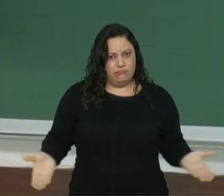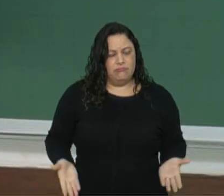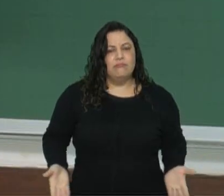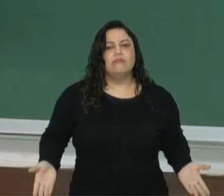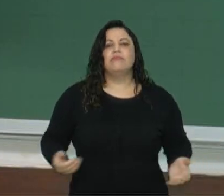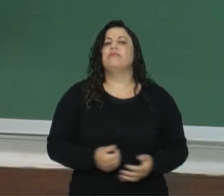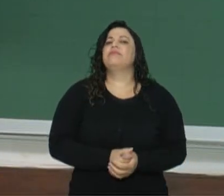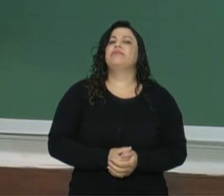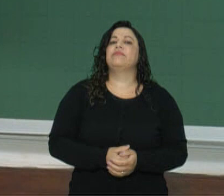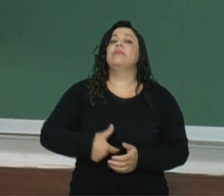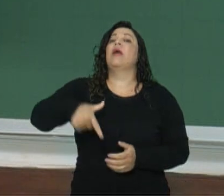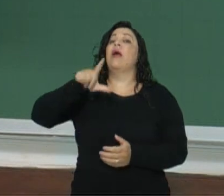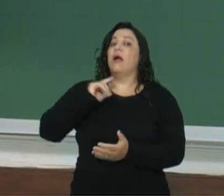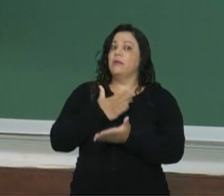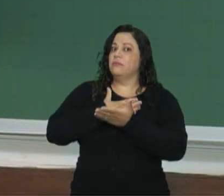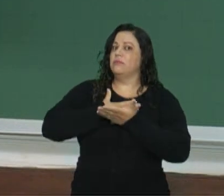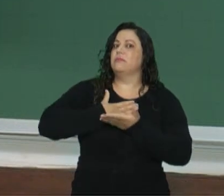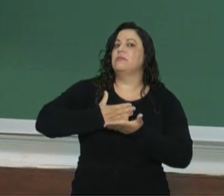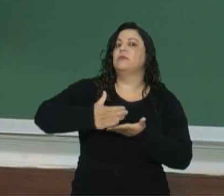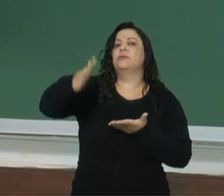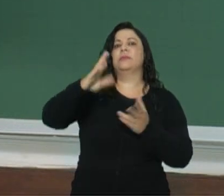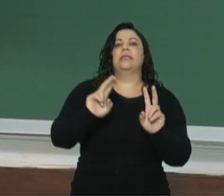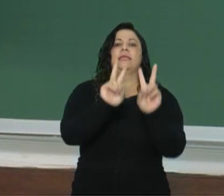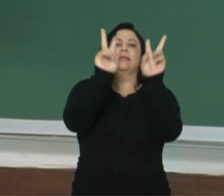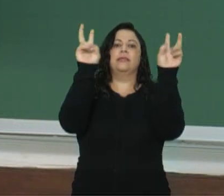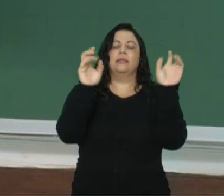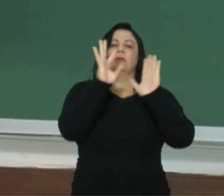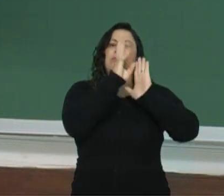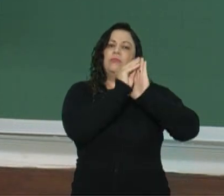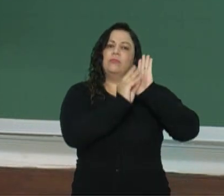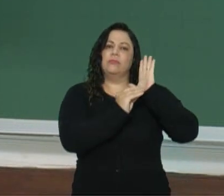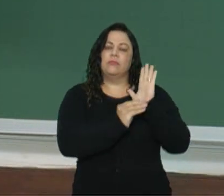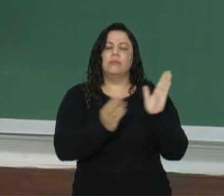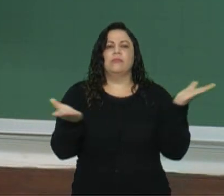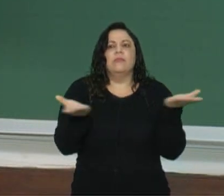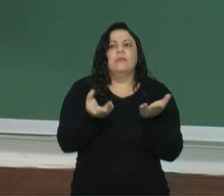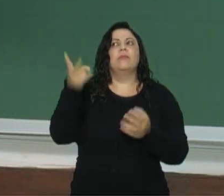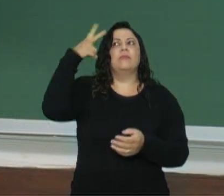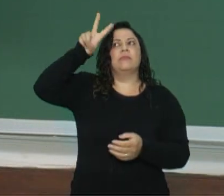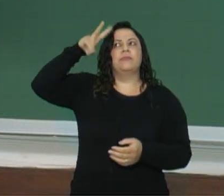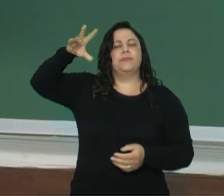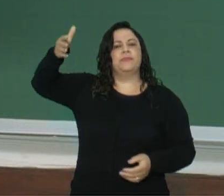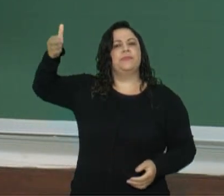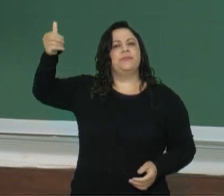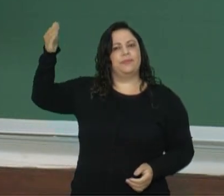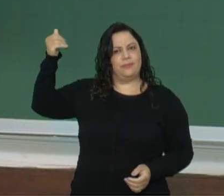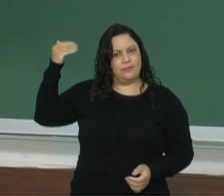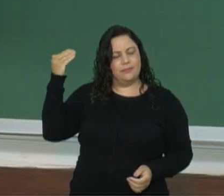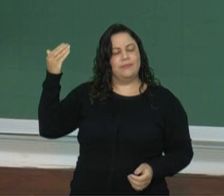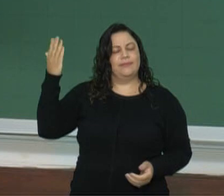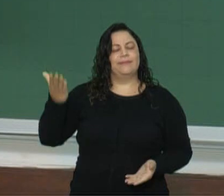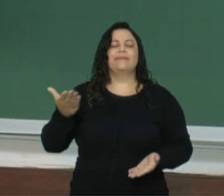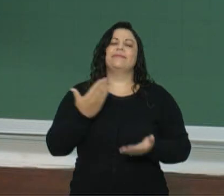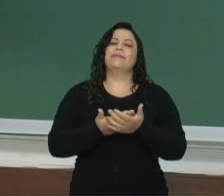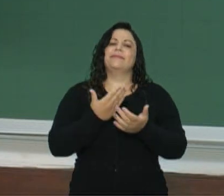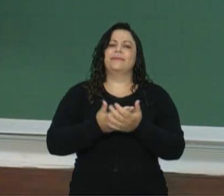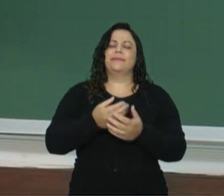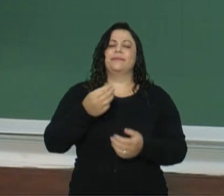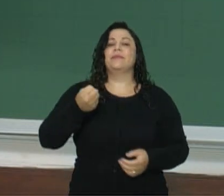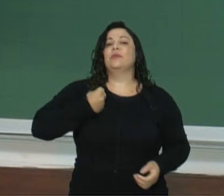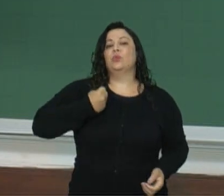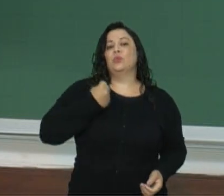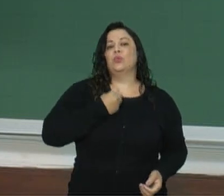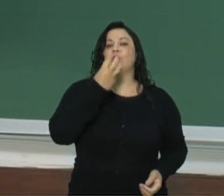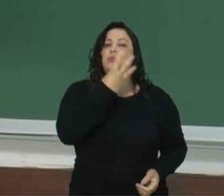Antes de iniciarmos de fato o conteúdo desta aula, vamos revisar a aula passada, a aula